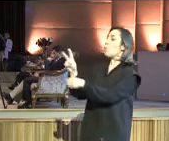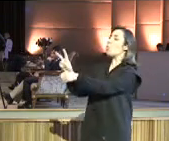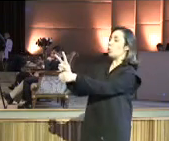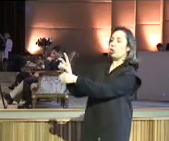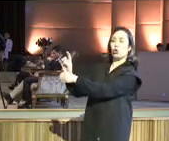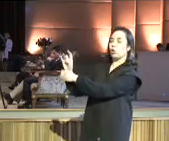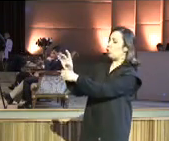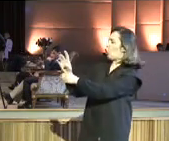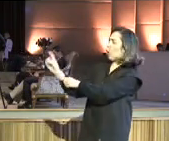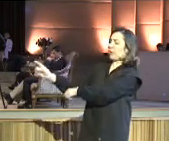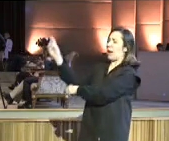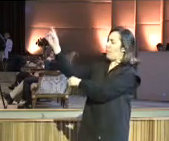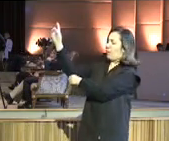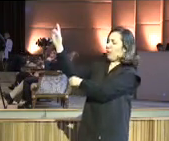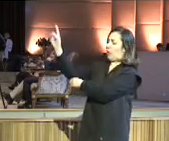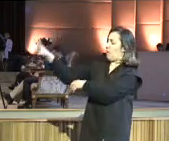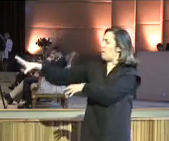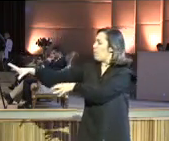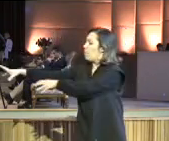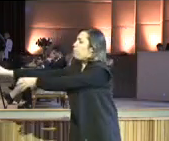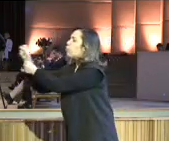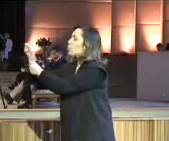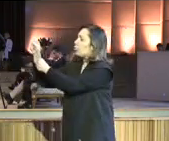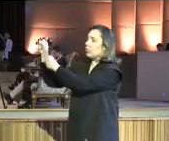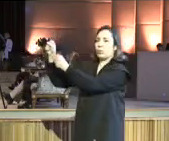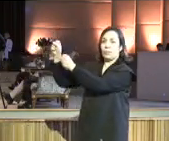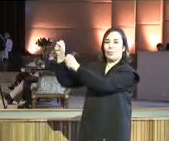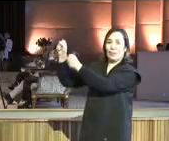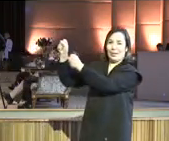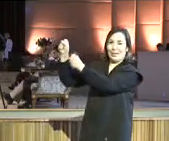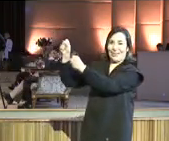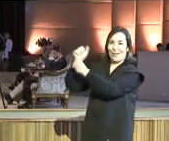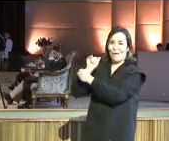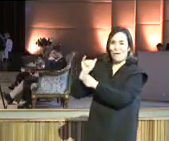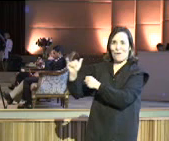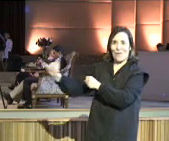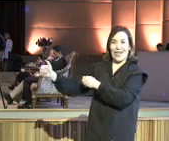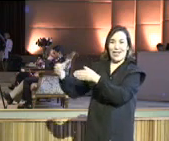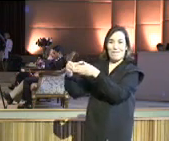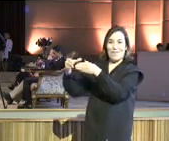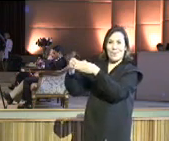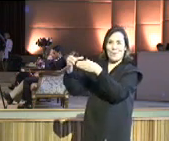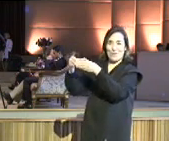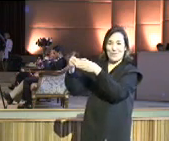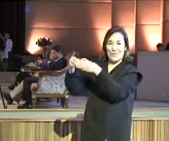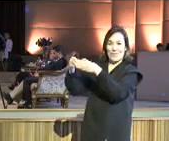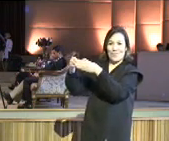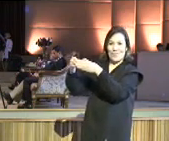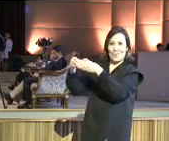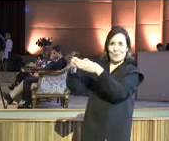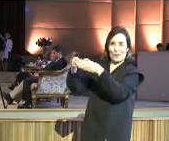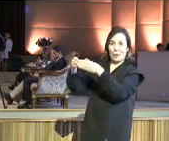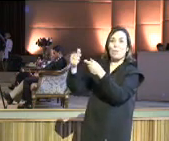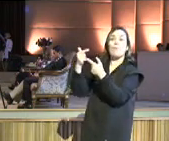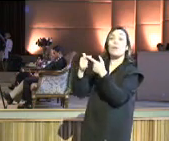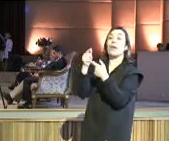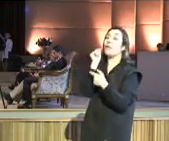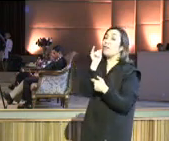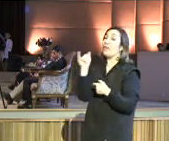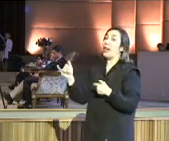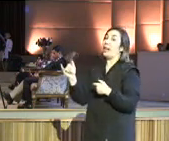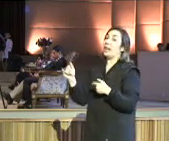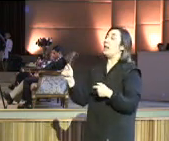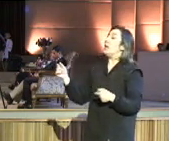morrer. Eu só quero levar preso Davi, para Davi responder pelos seus crimes